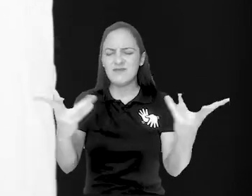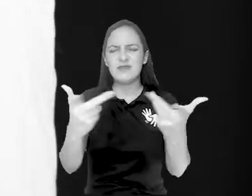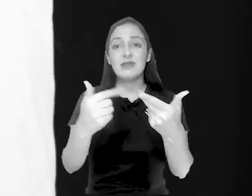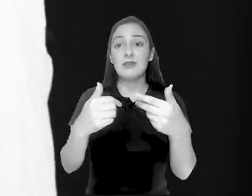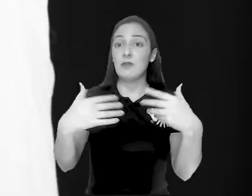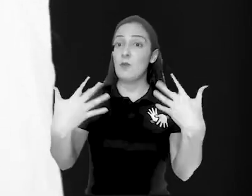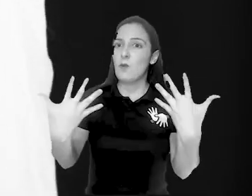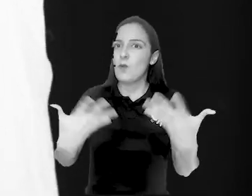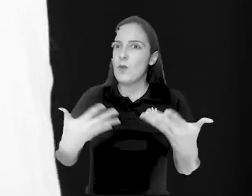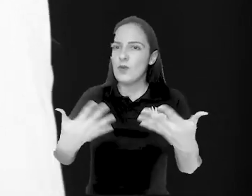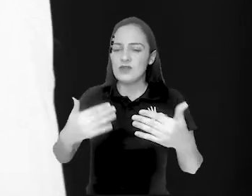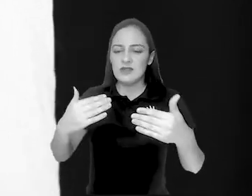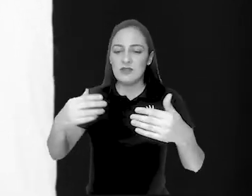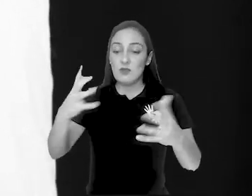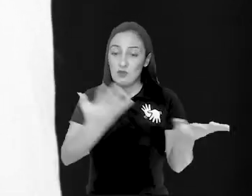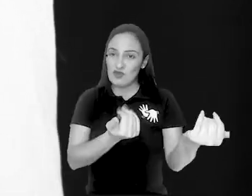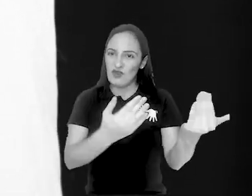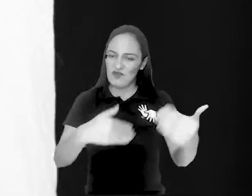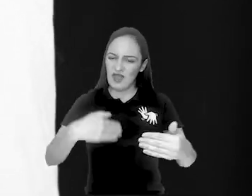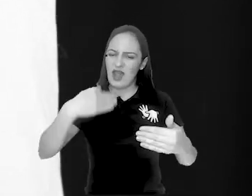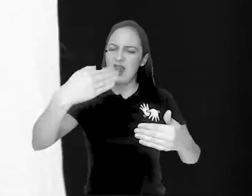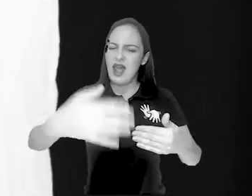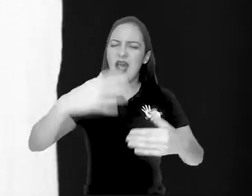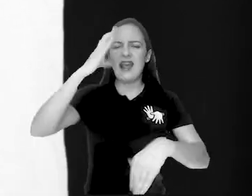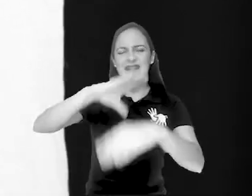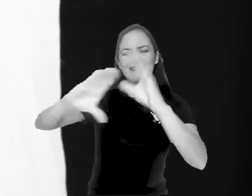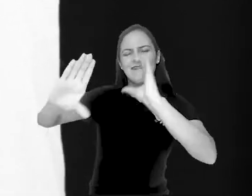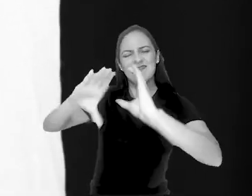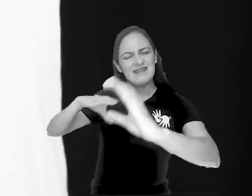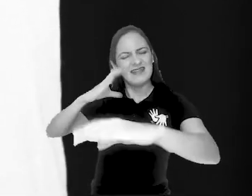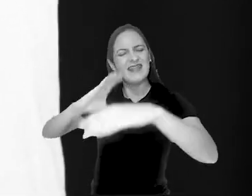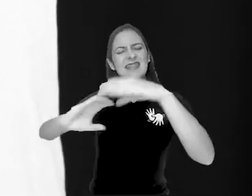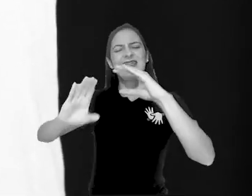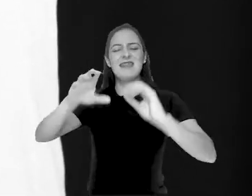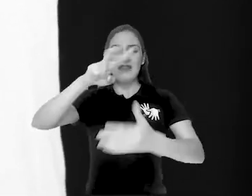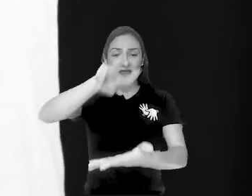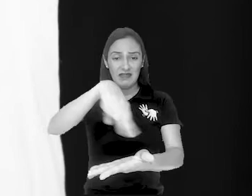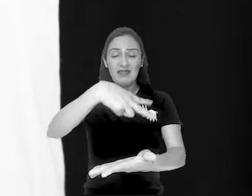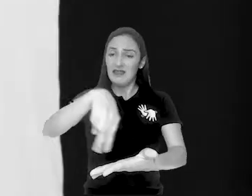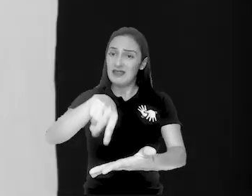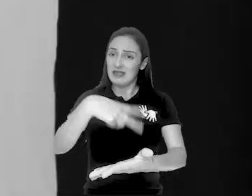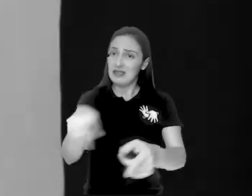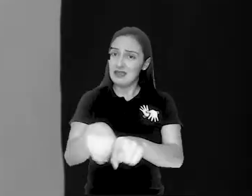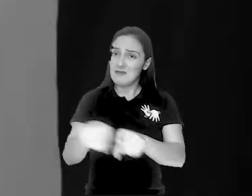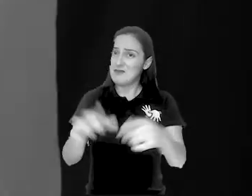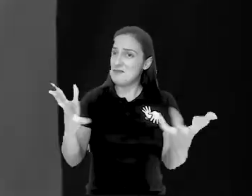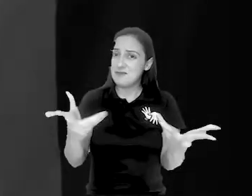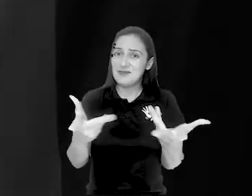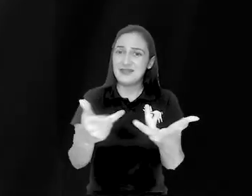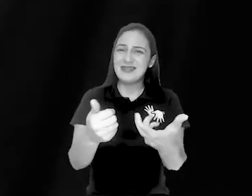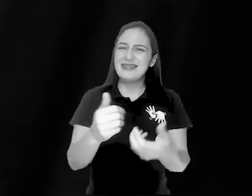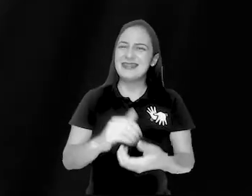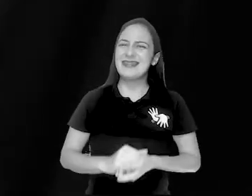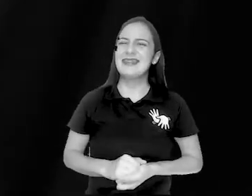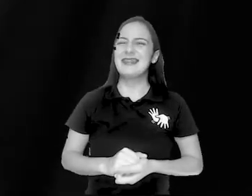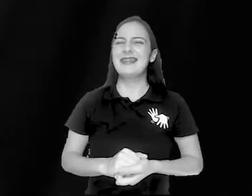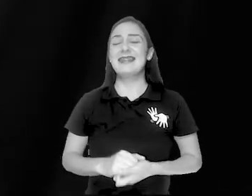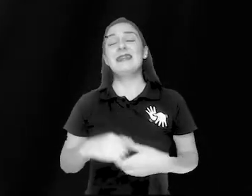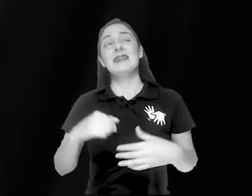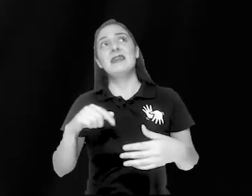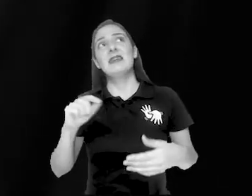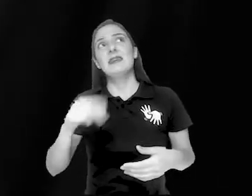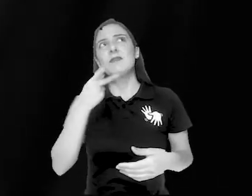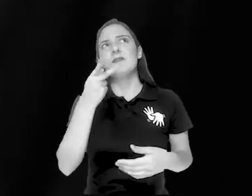em dia eles estão lá na frente, cantando, dançando, e é um espetáculo. Aqui, para te falar a verdade,